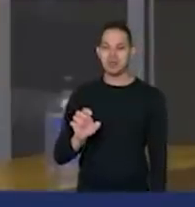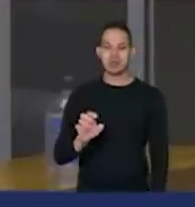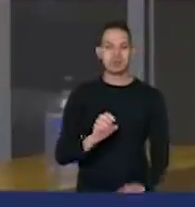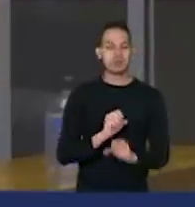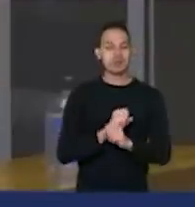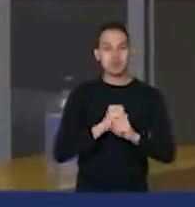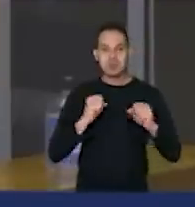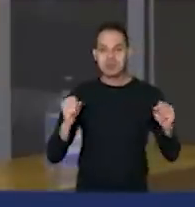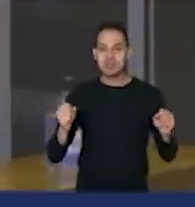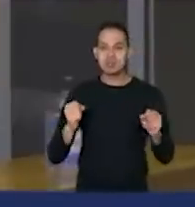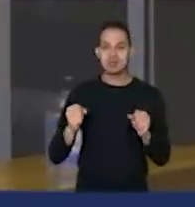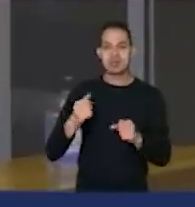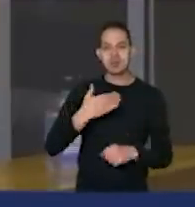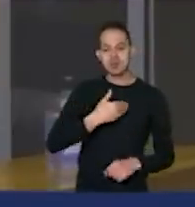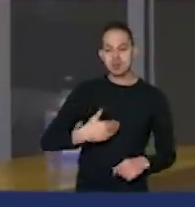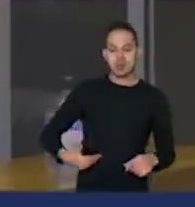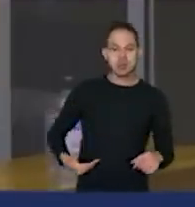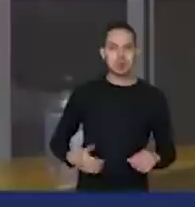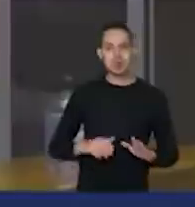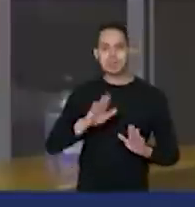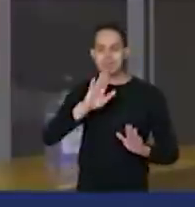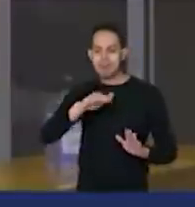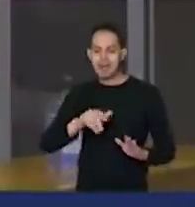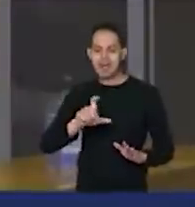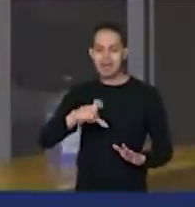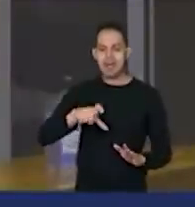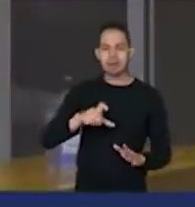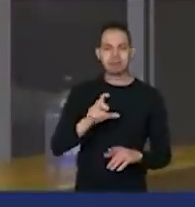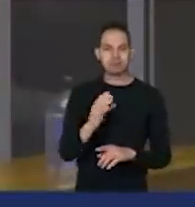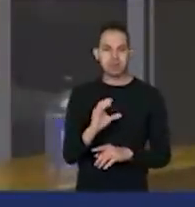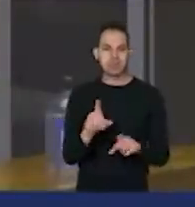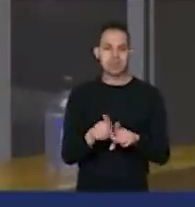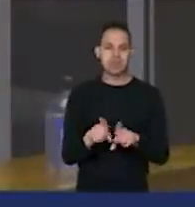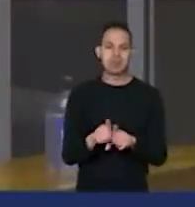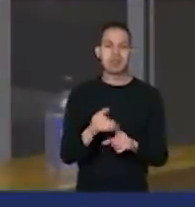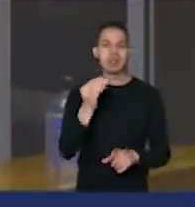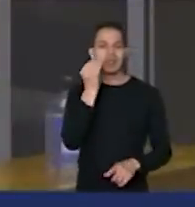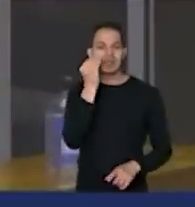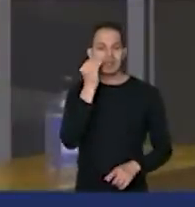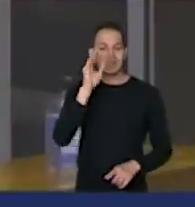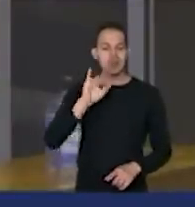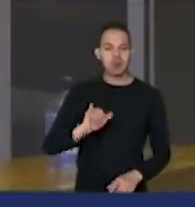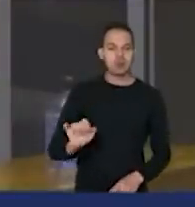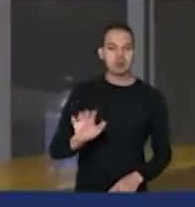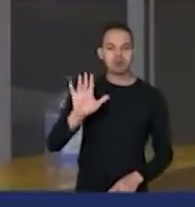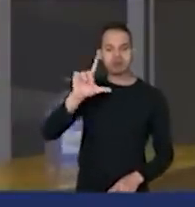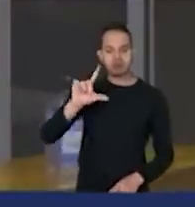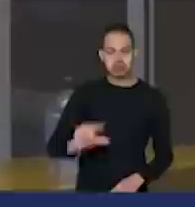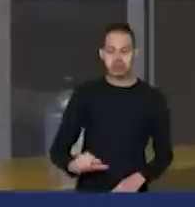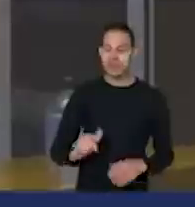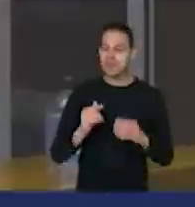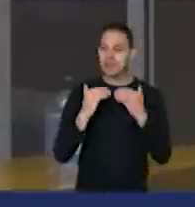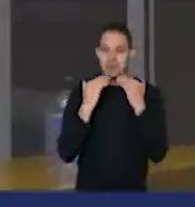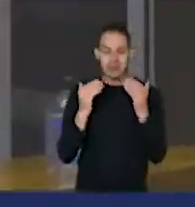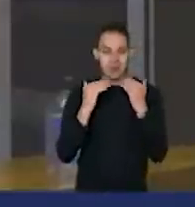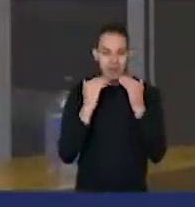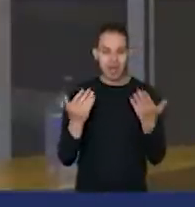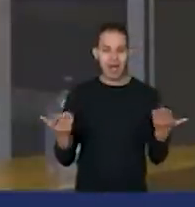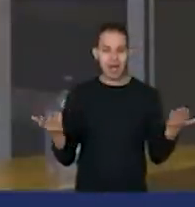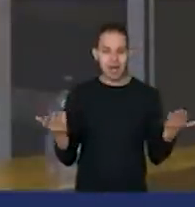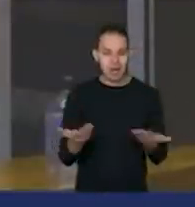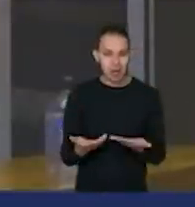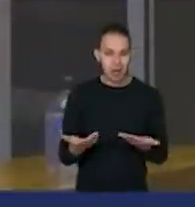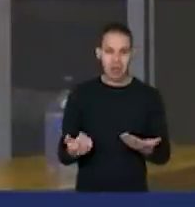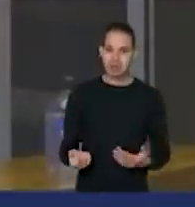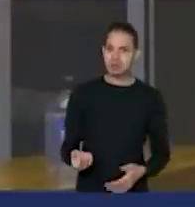tentou artificialmente baixar o preço do crédito, tentou artificialmente baixar a inflação, não deu certo. Agora a gente tem esse tipo de